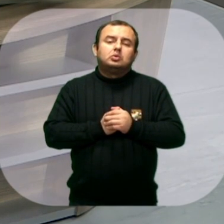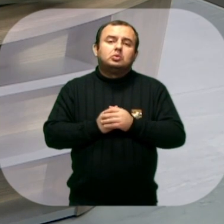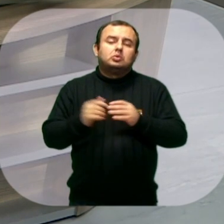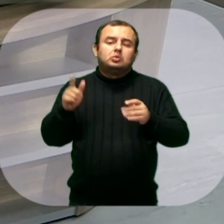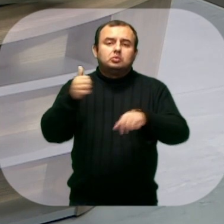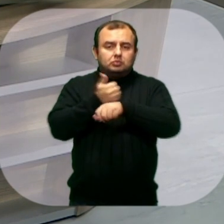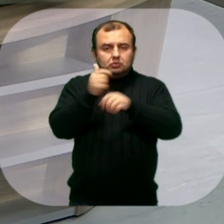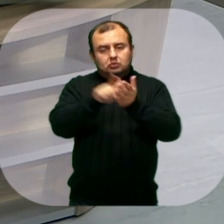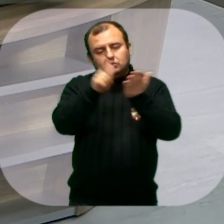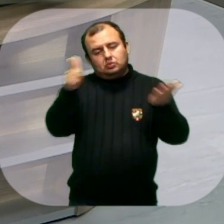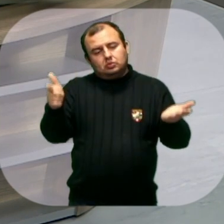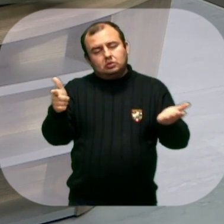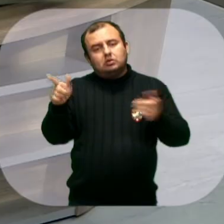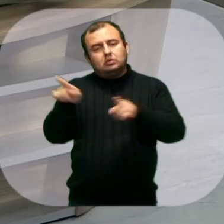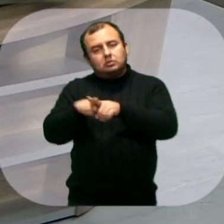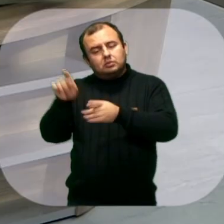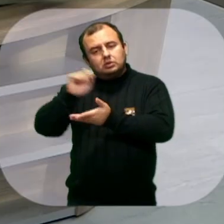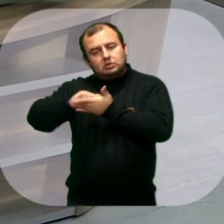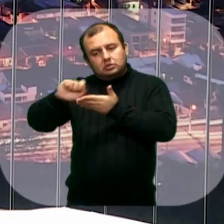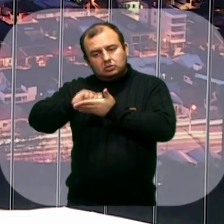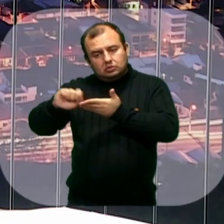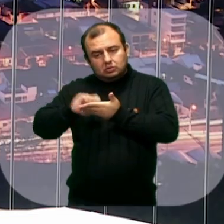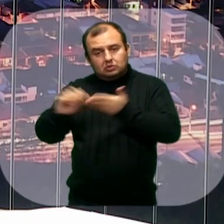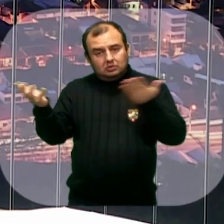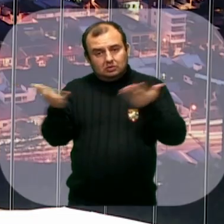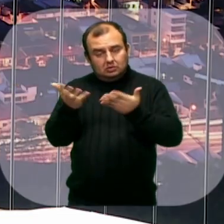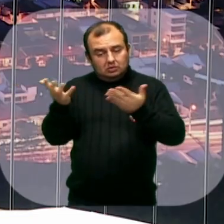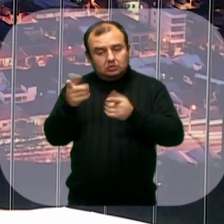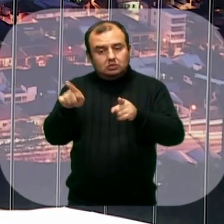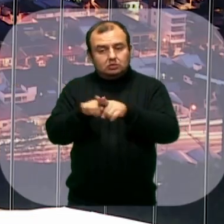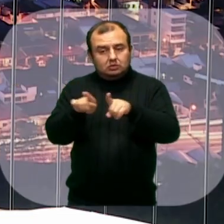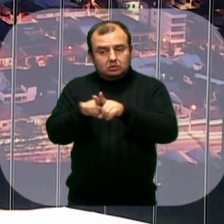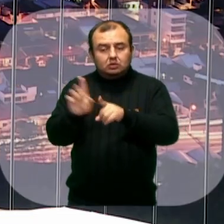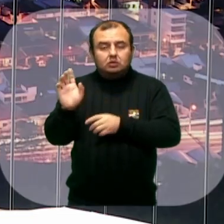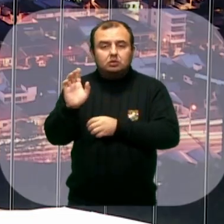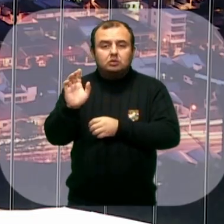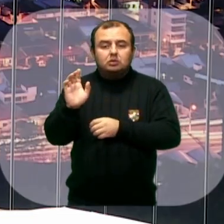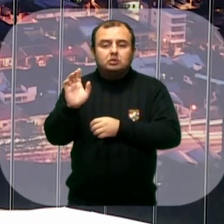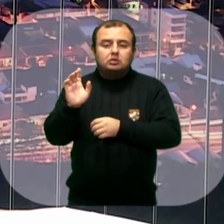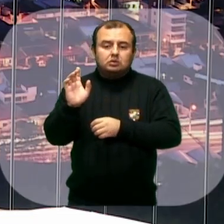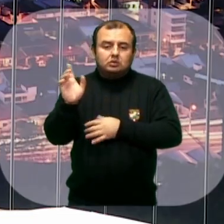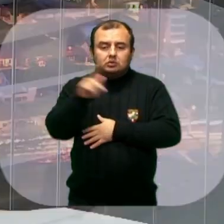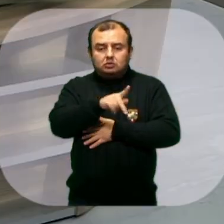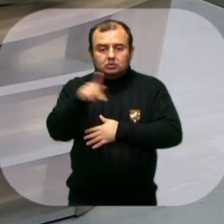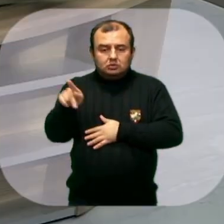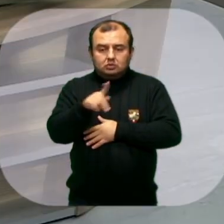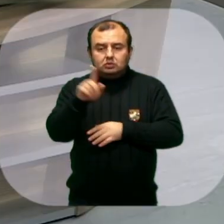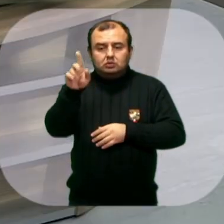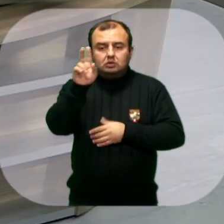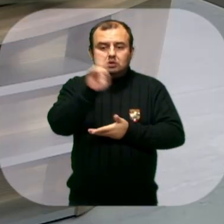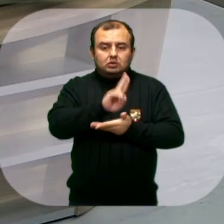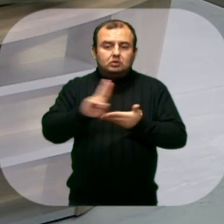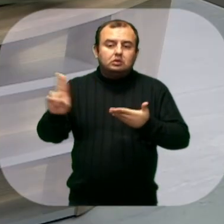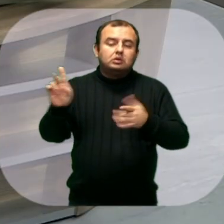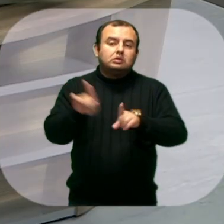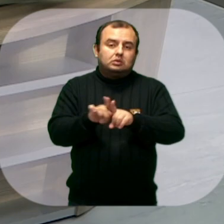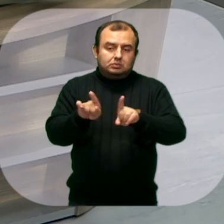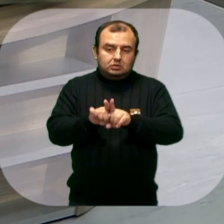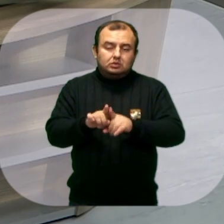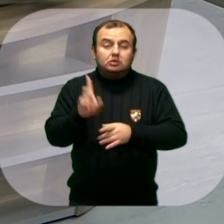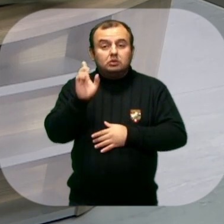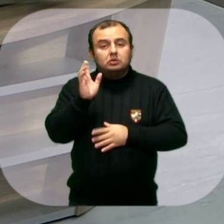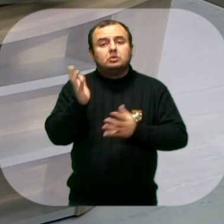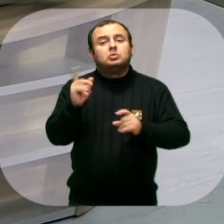jornalista, escritora e agora também, você também é professora universitária, Professora né? universitária. Quer